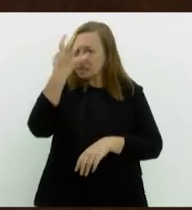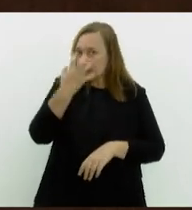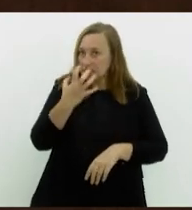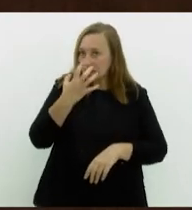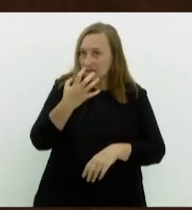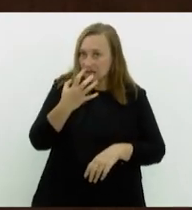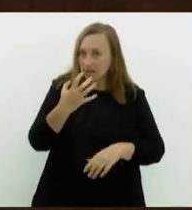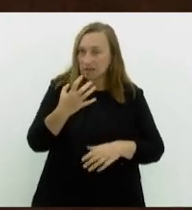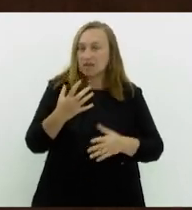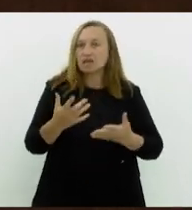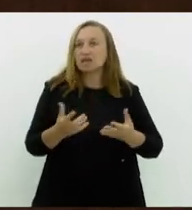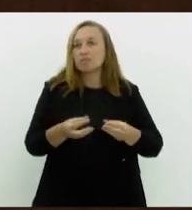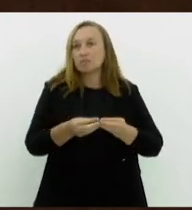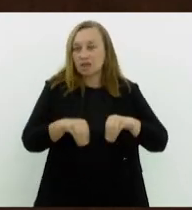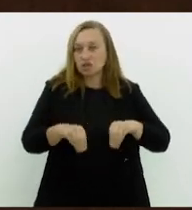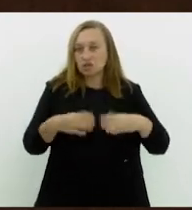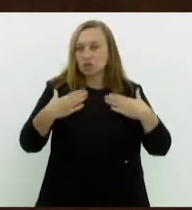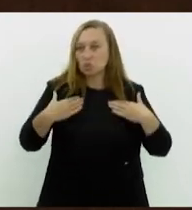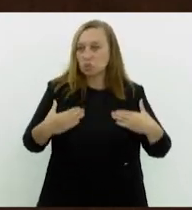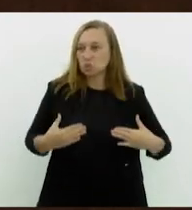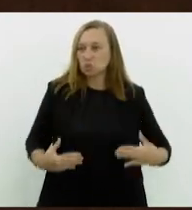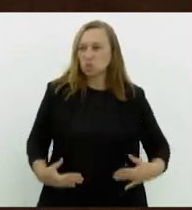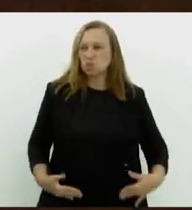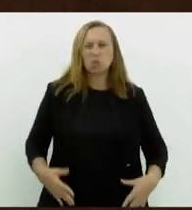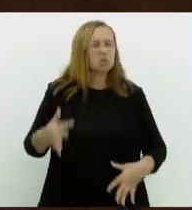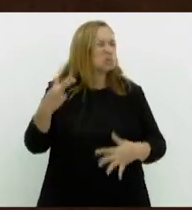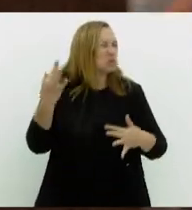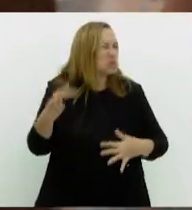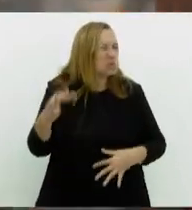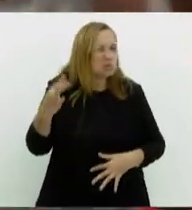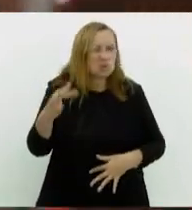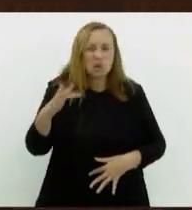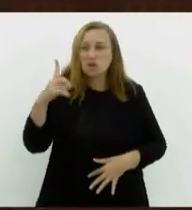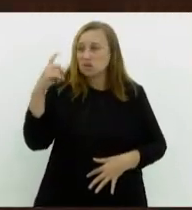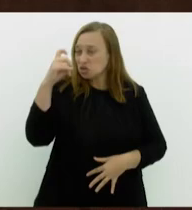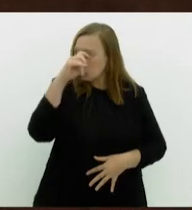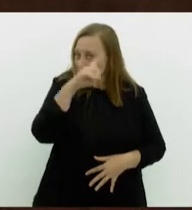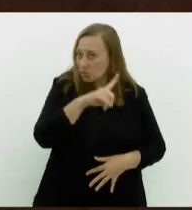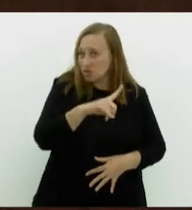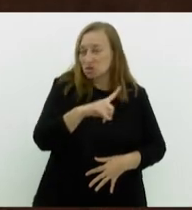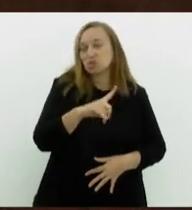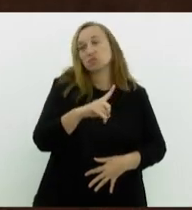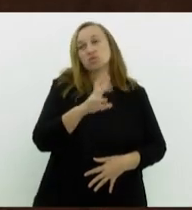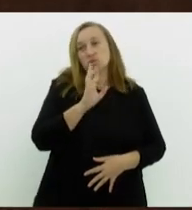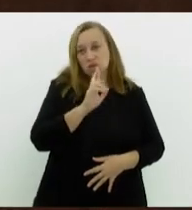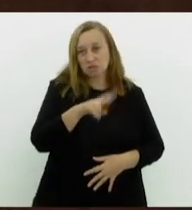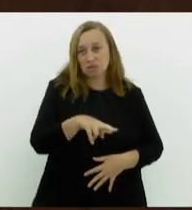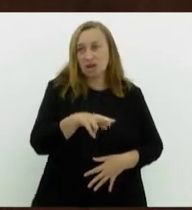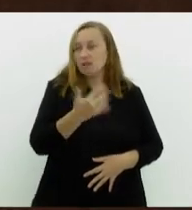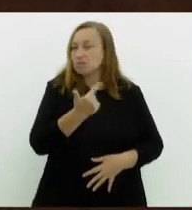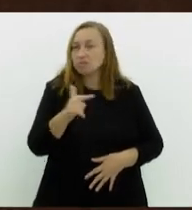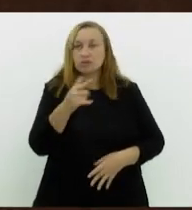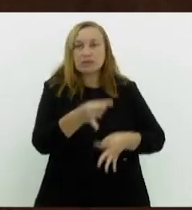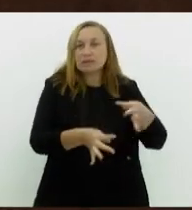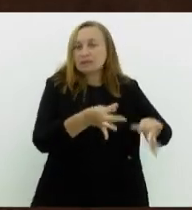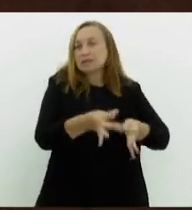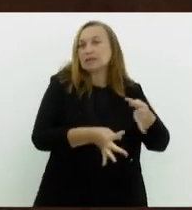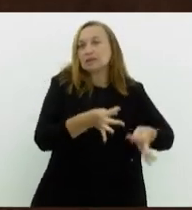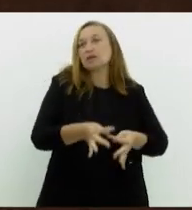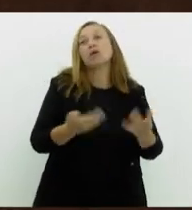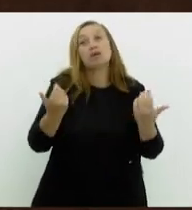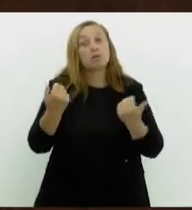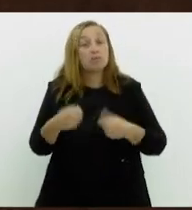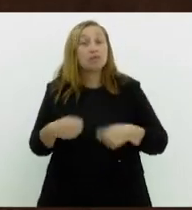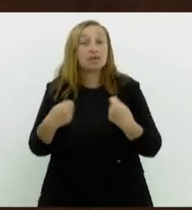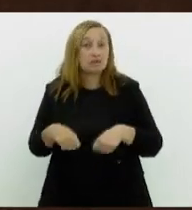grave, que atinge dor pelo corpo inteiro, de difícil diagnóstico, tá? E não existe tratamento, e a gente